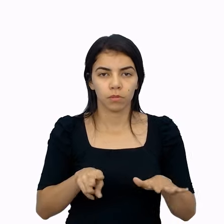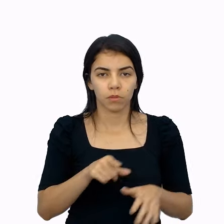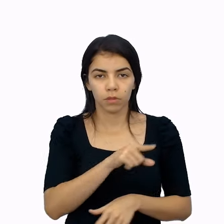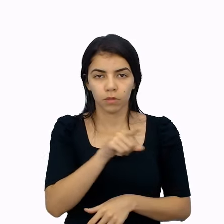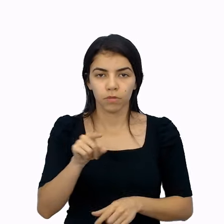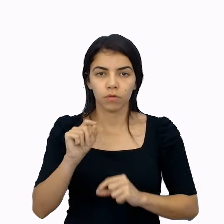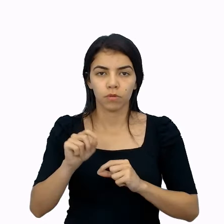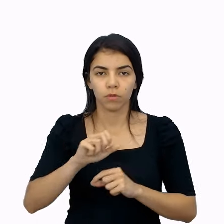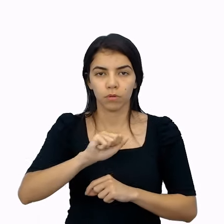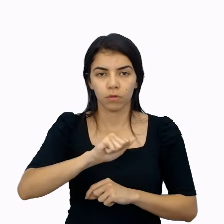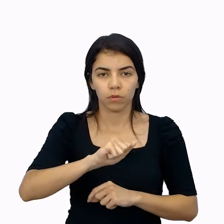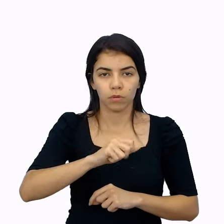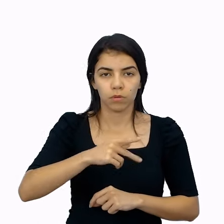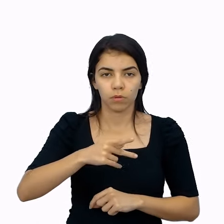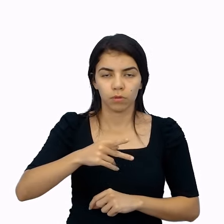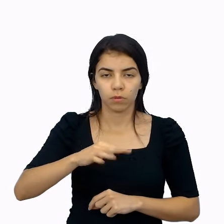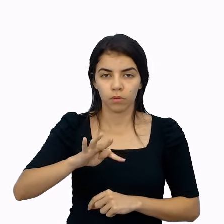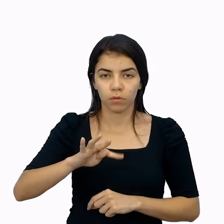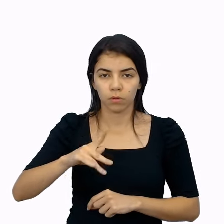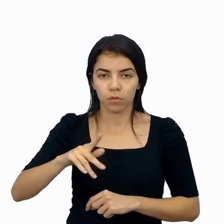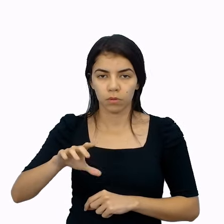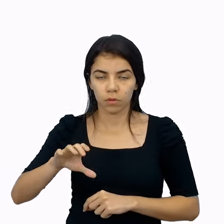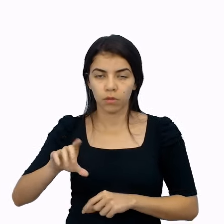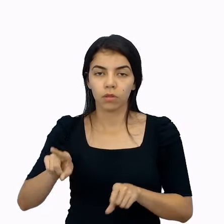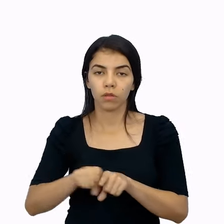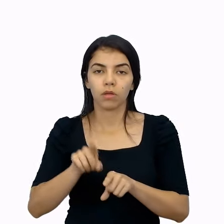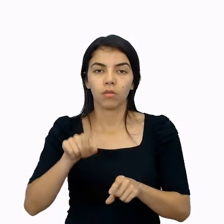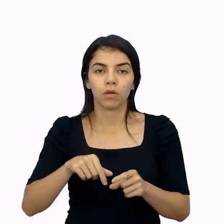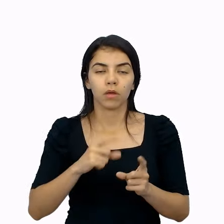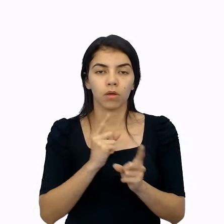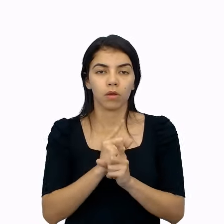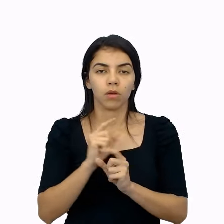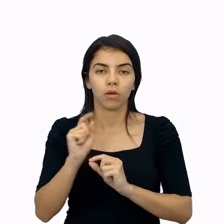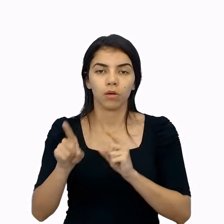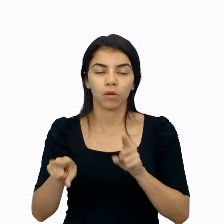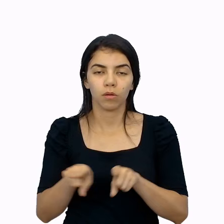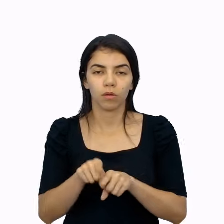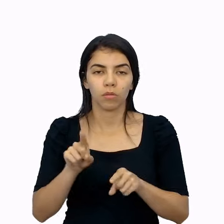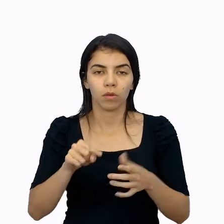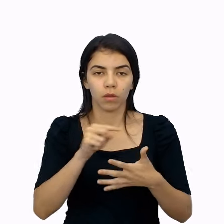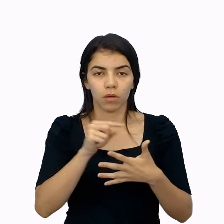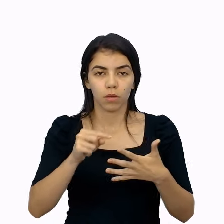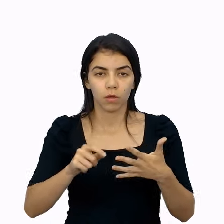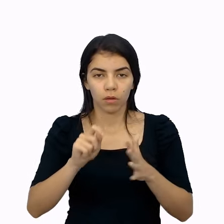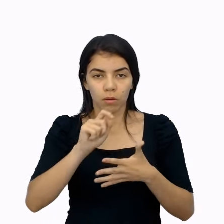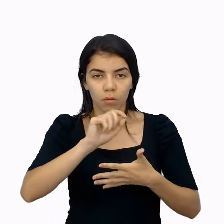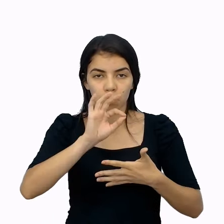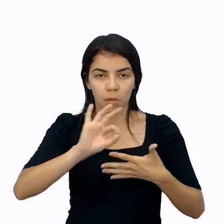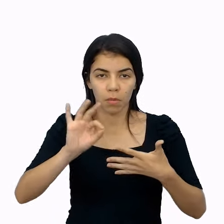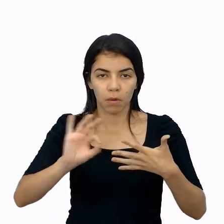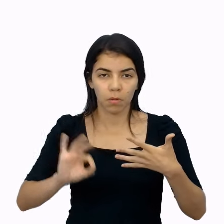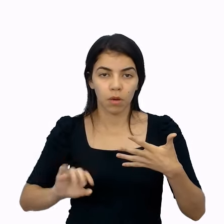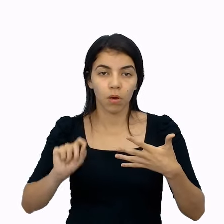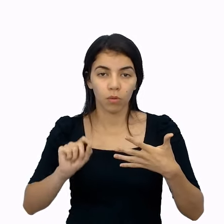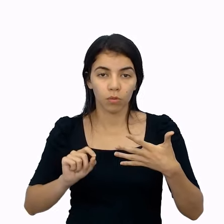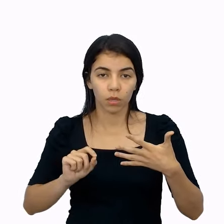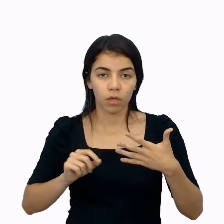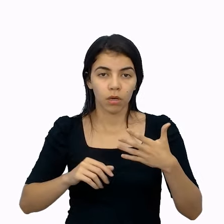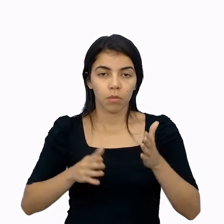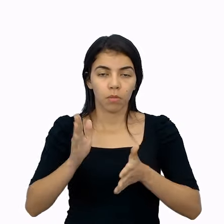aí a ATPC, do encontro na ATPC. Também sempre definido parâmetros, né, que sirvam de referência para esse